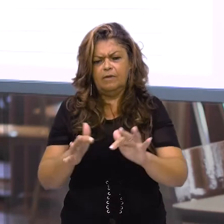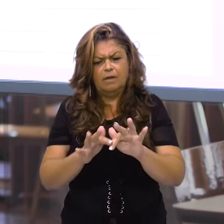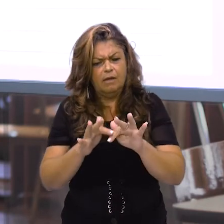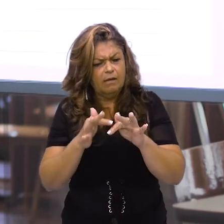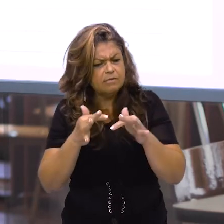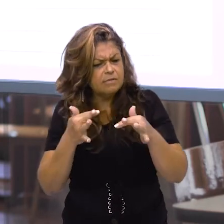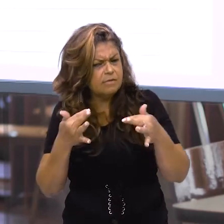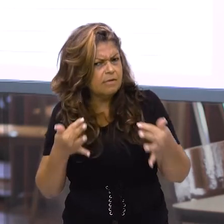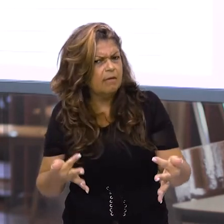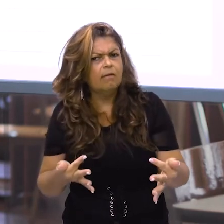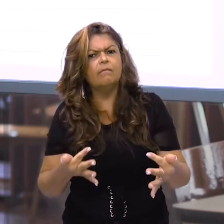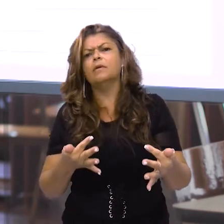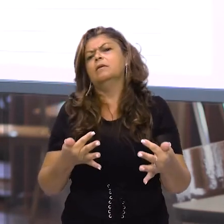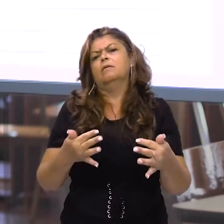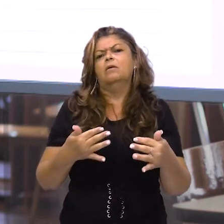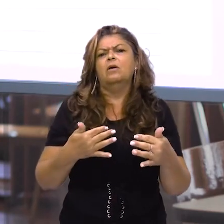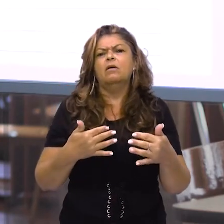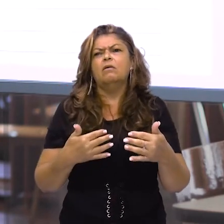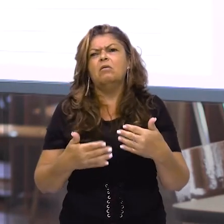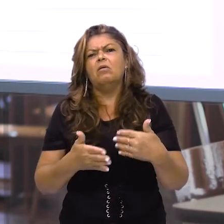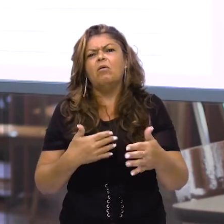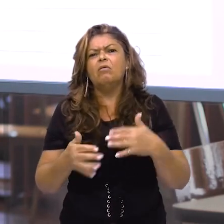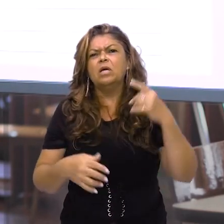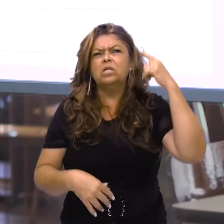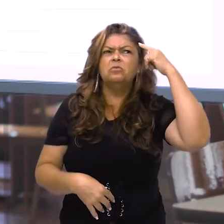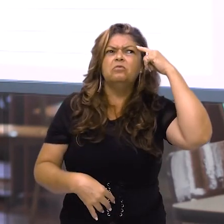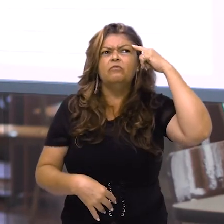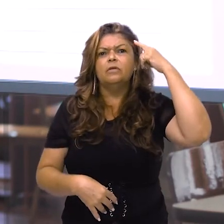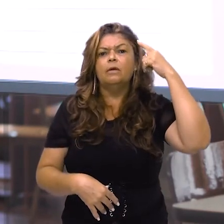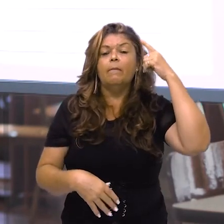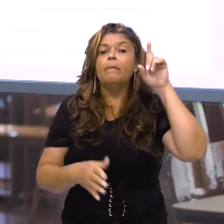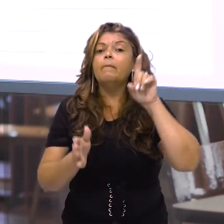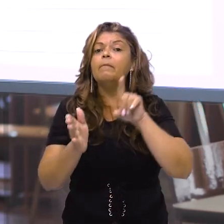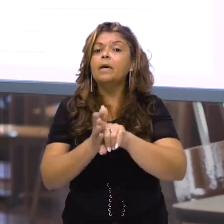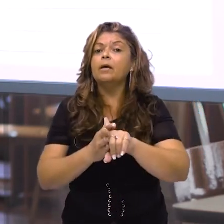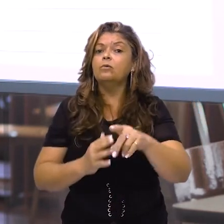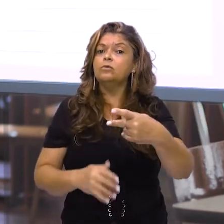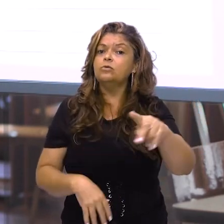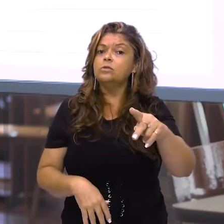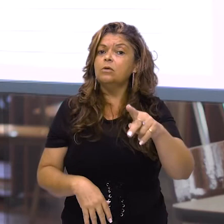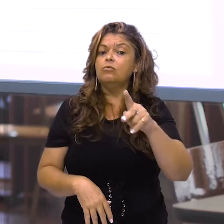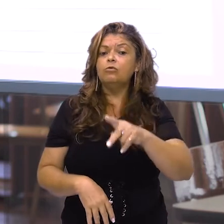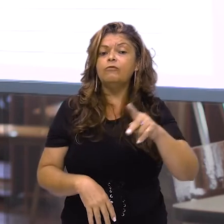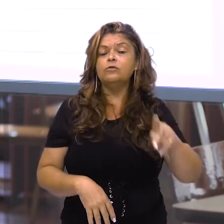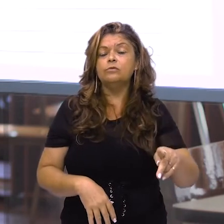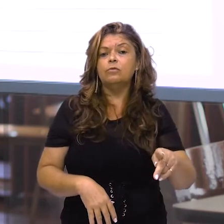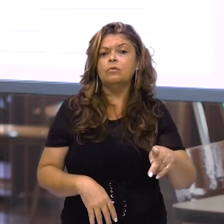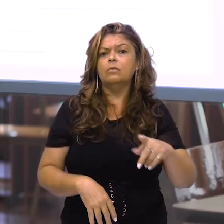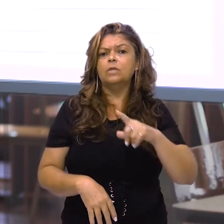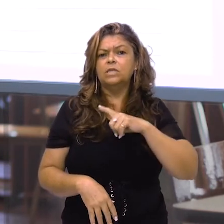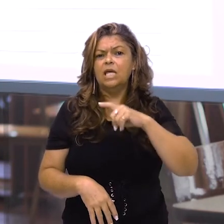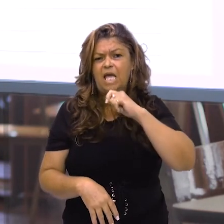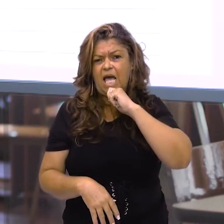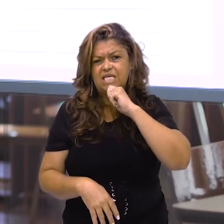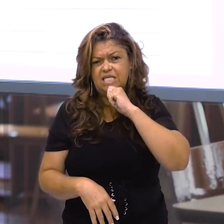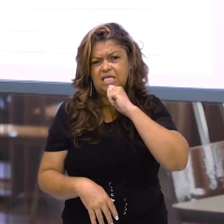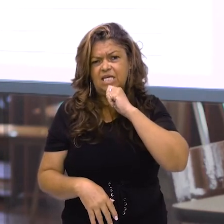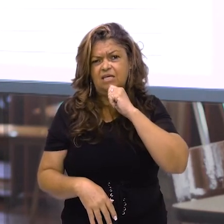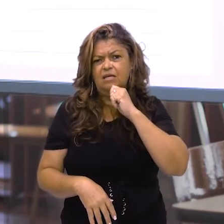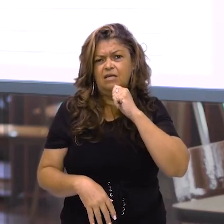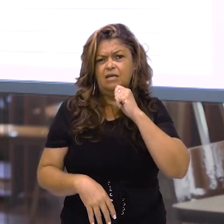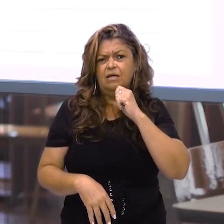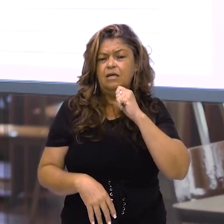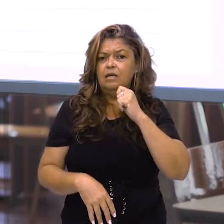trabalhozinho aí que é bem simples. Qualquer dúvida, consulte seu professor, ok? Se ainda houve